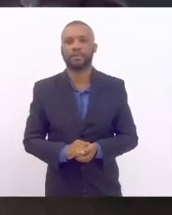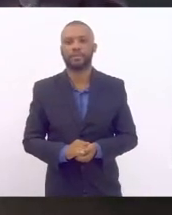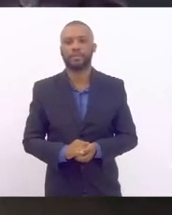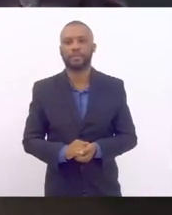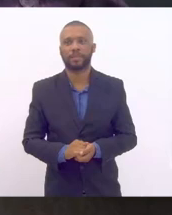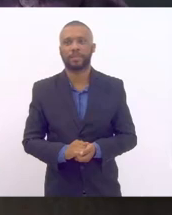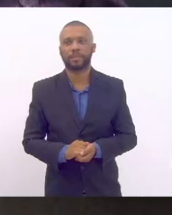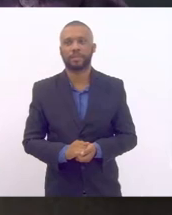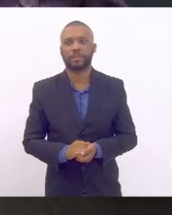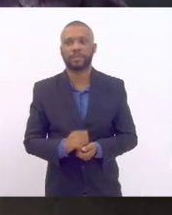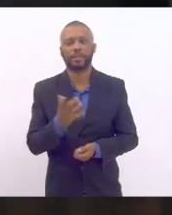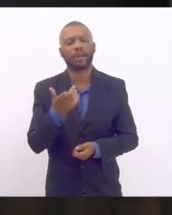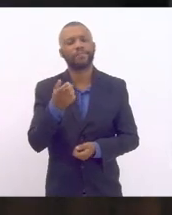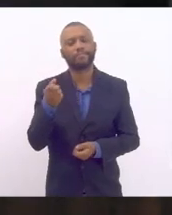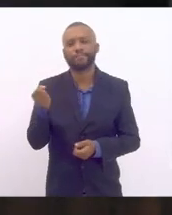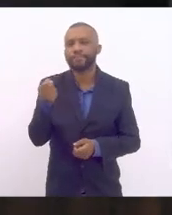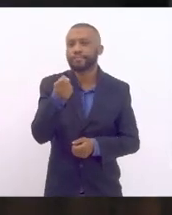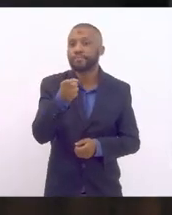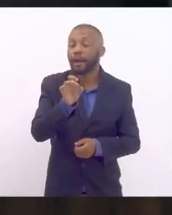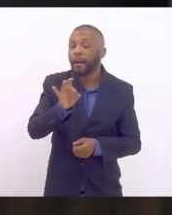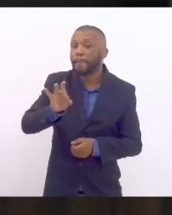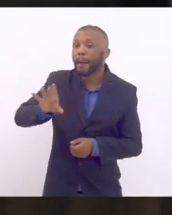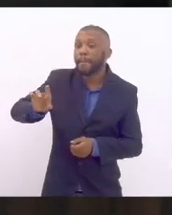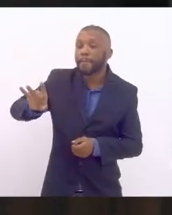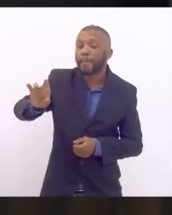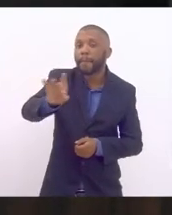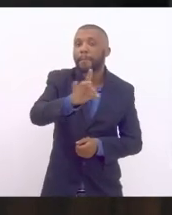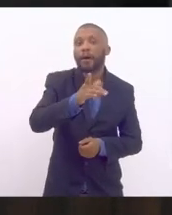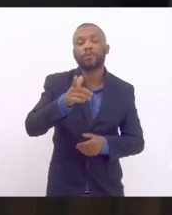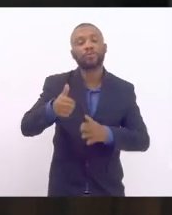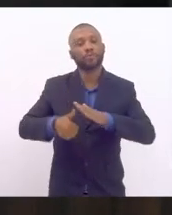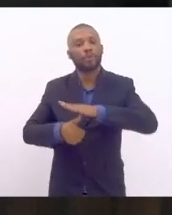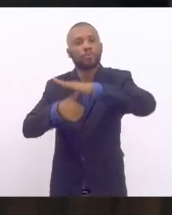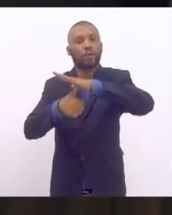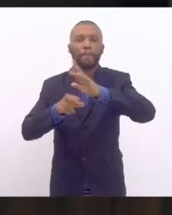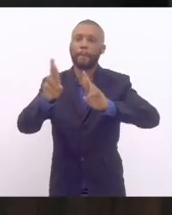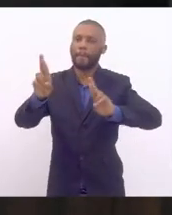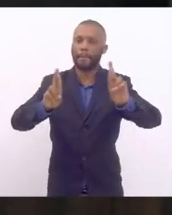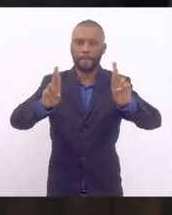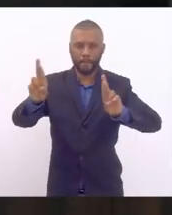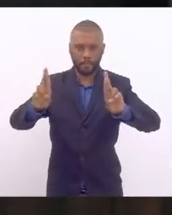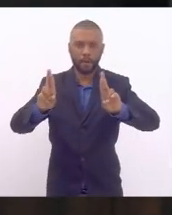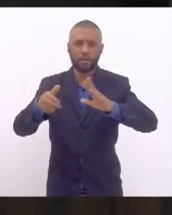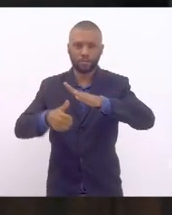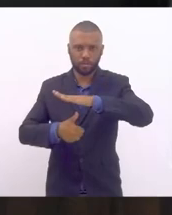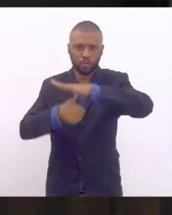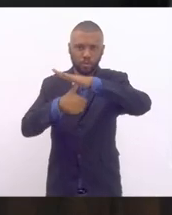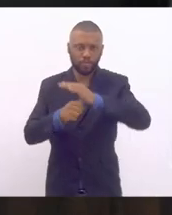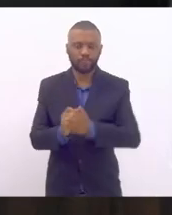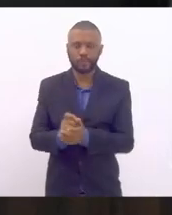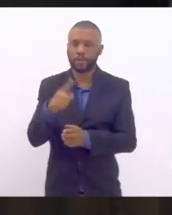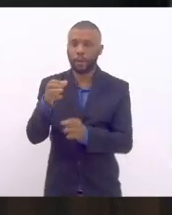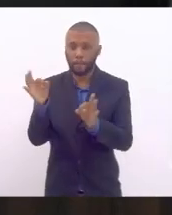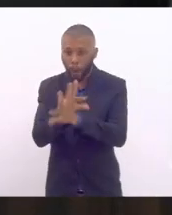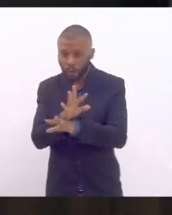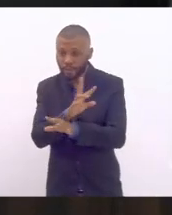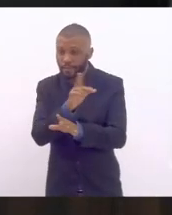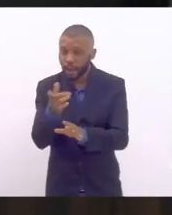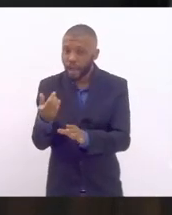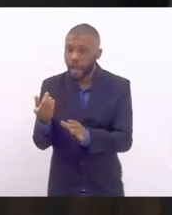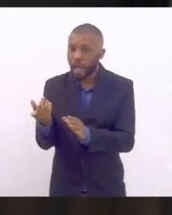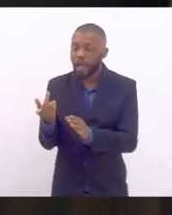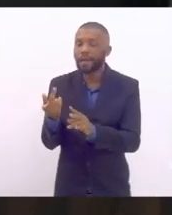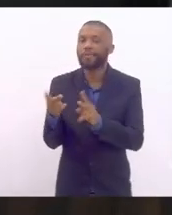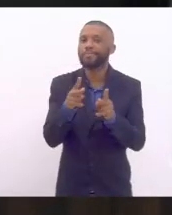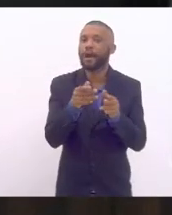e eu vou fazer uma dinâmica de passar para cada um dos jeitosos representantes do jeito dores depois vamos abrir Vamos